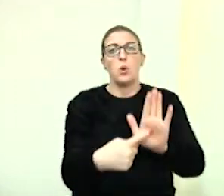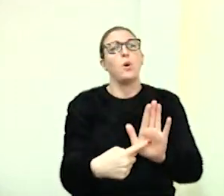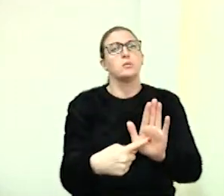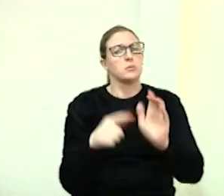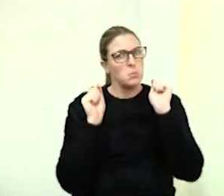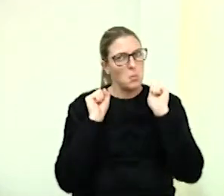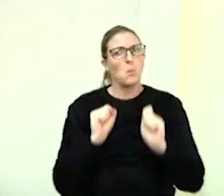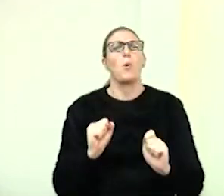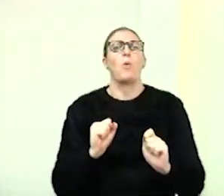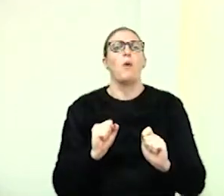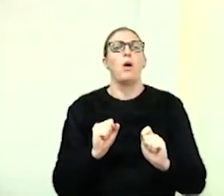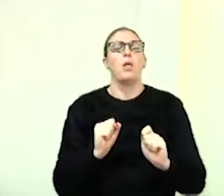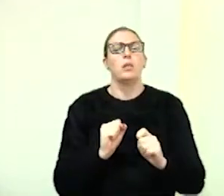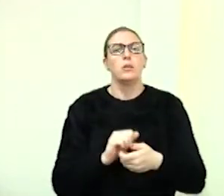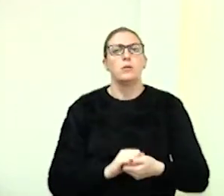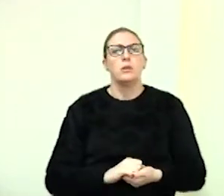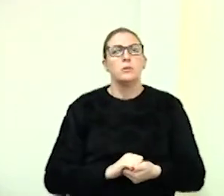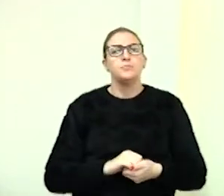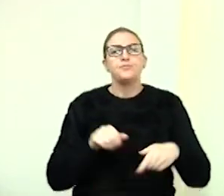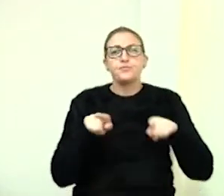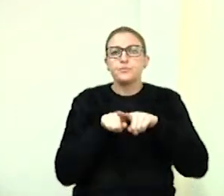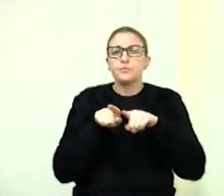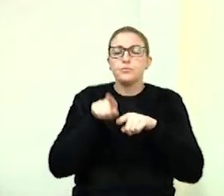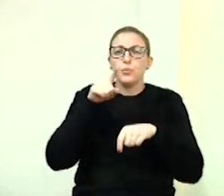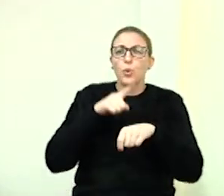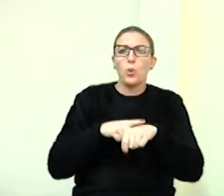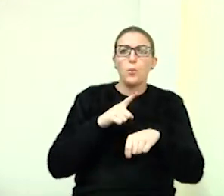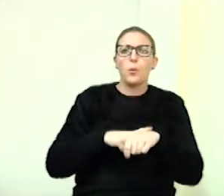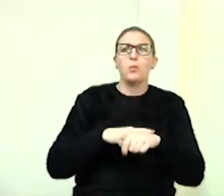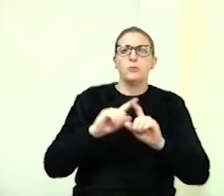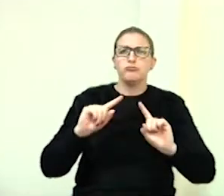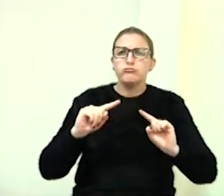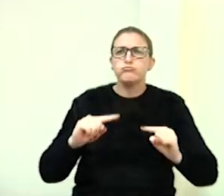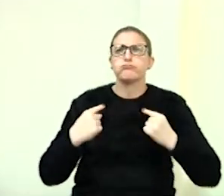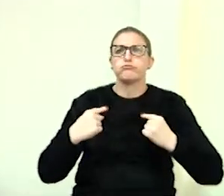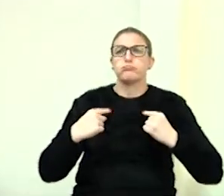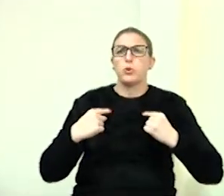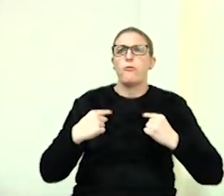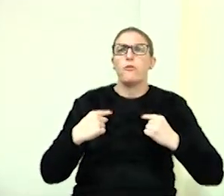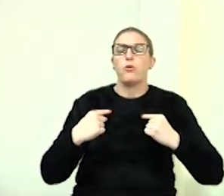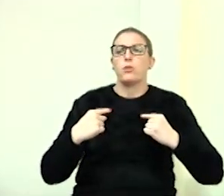possível e o momento nos provoca para isso.